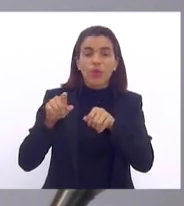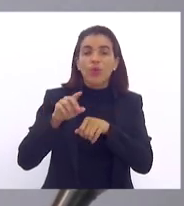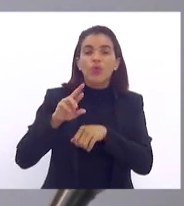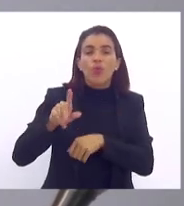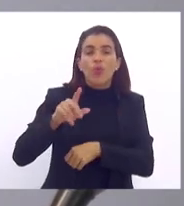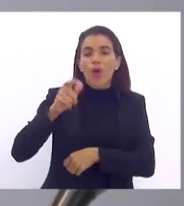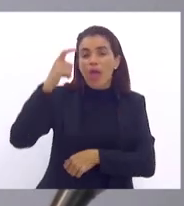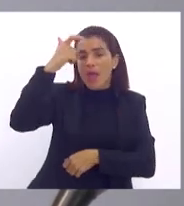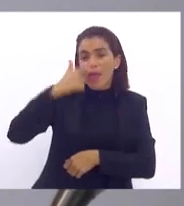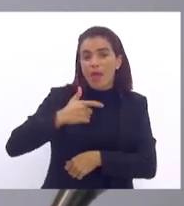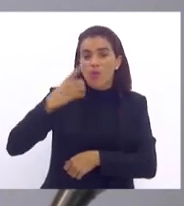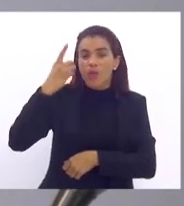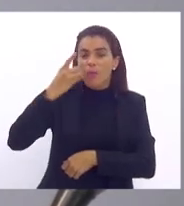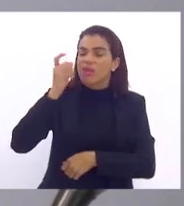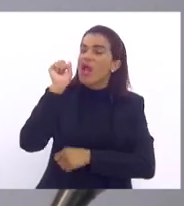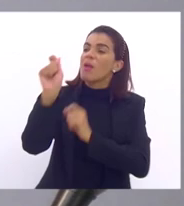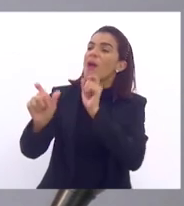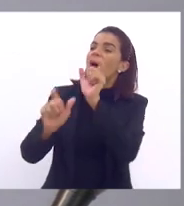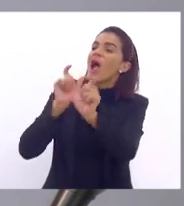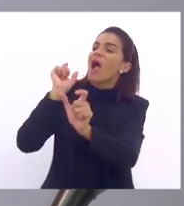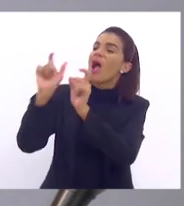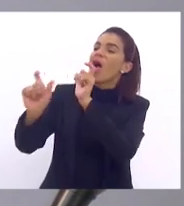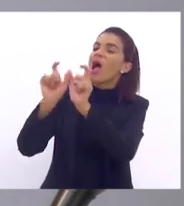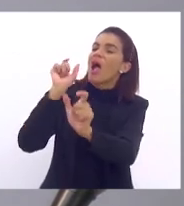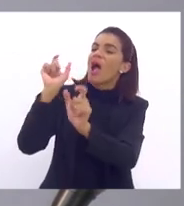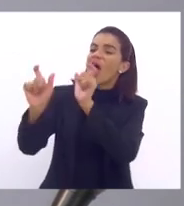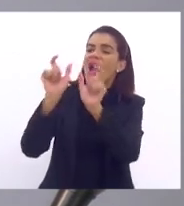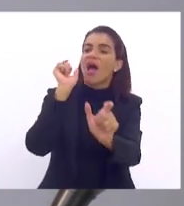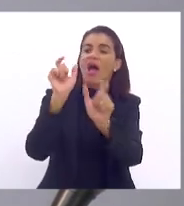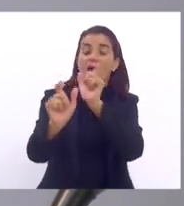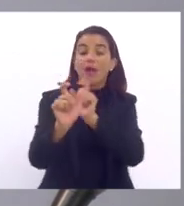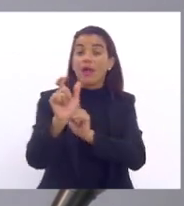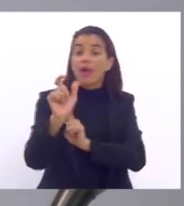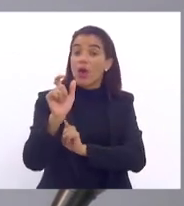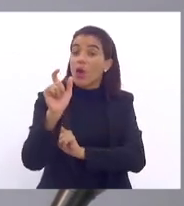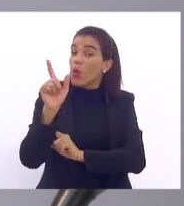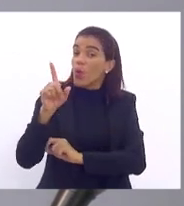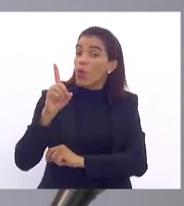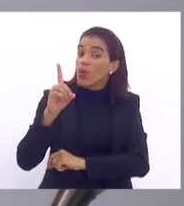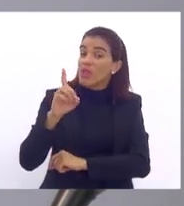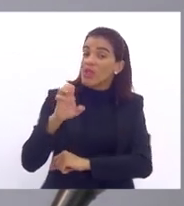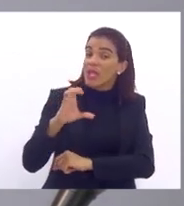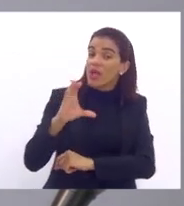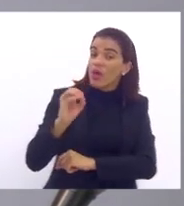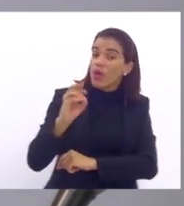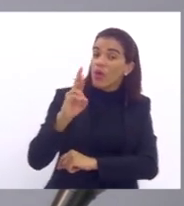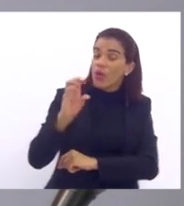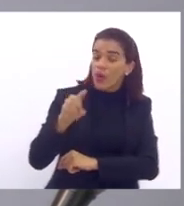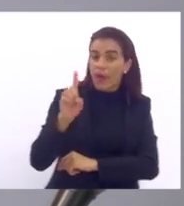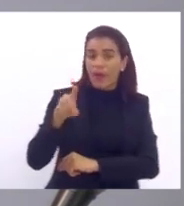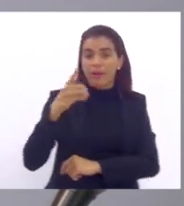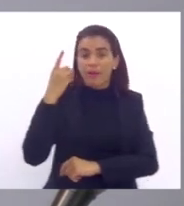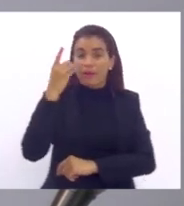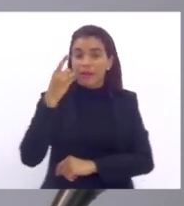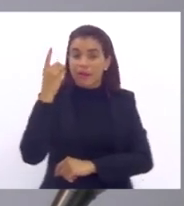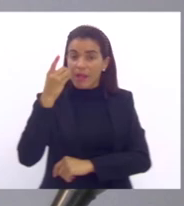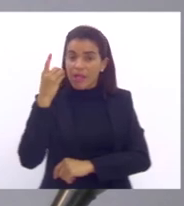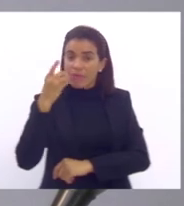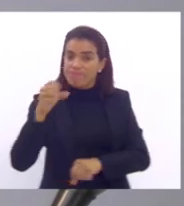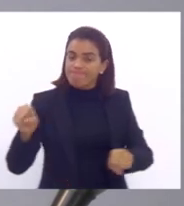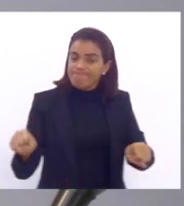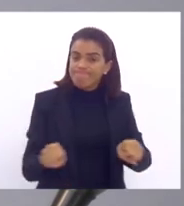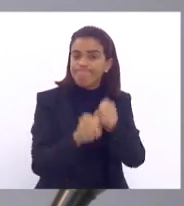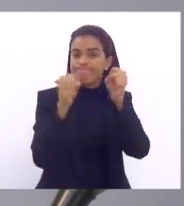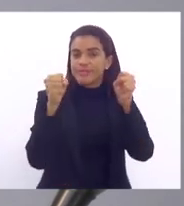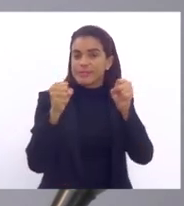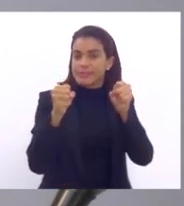deputado ofendendo x y z é o decoro é quando o deputado macula